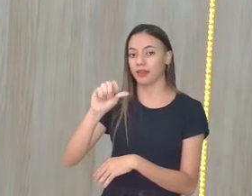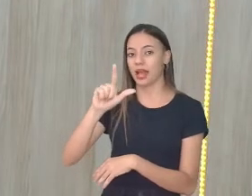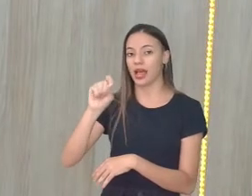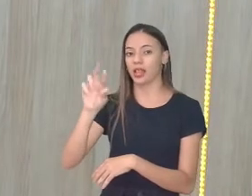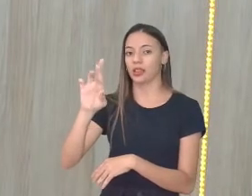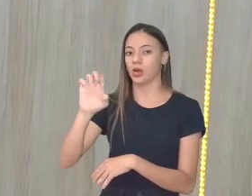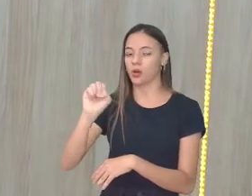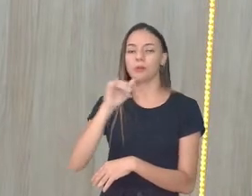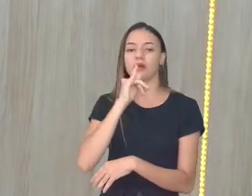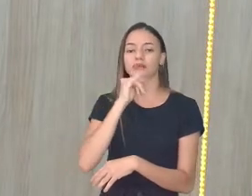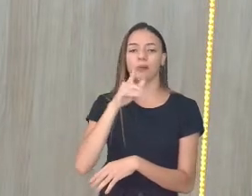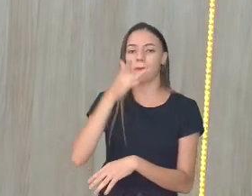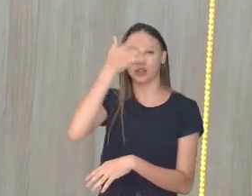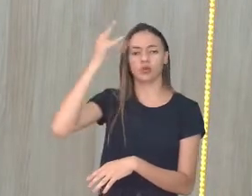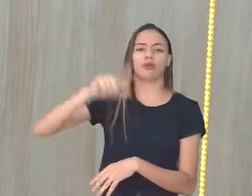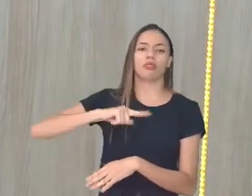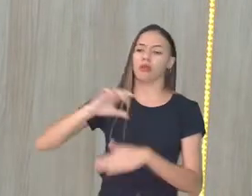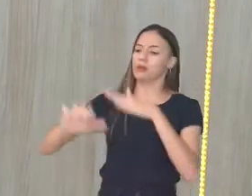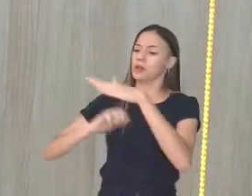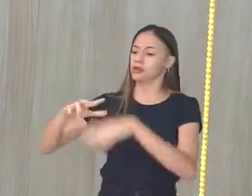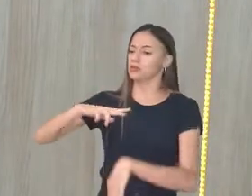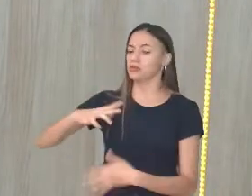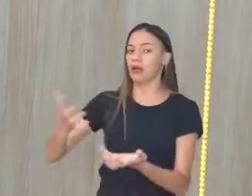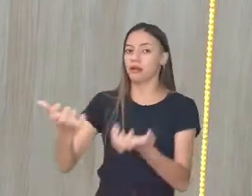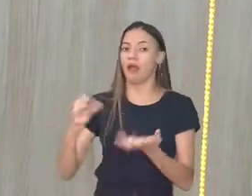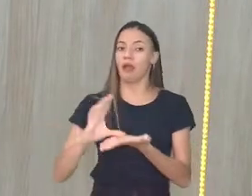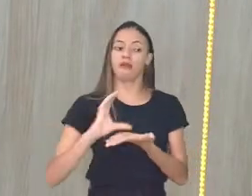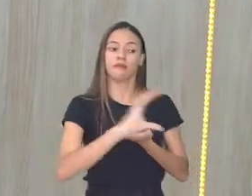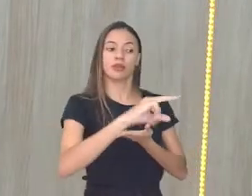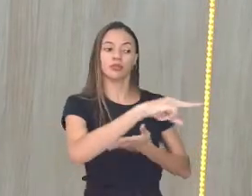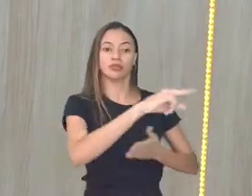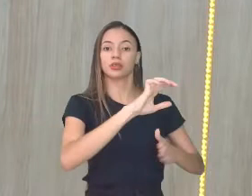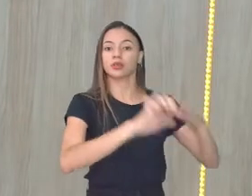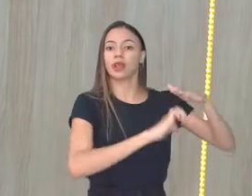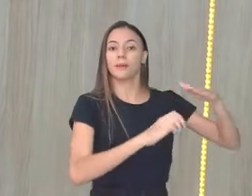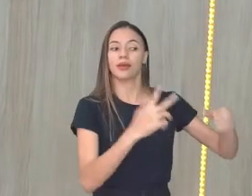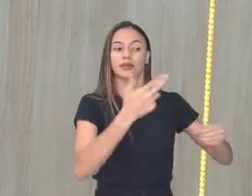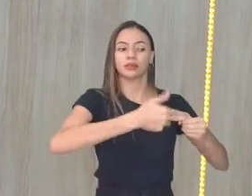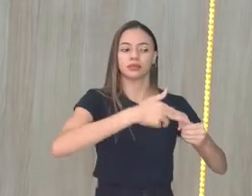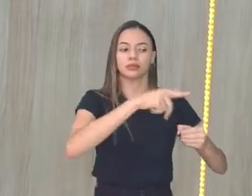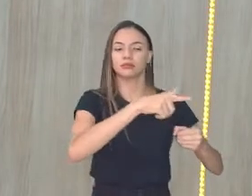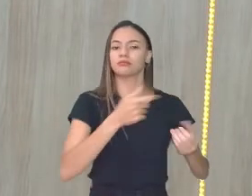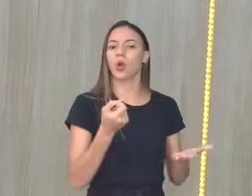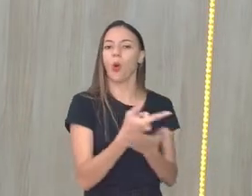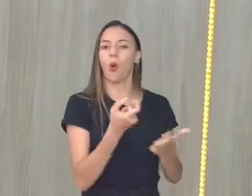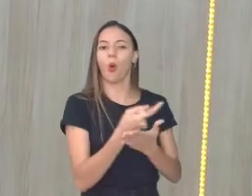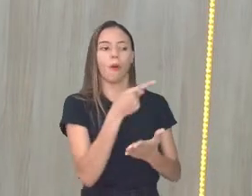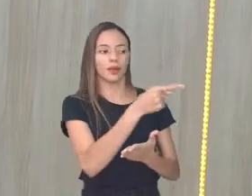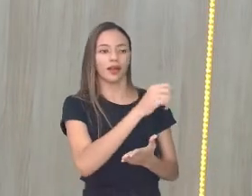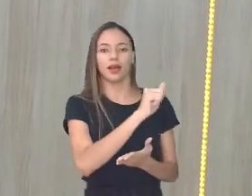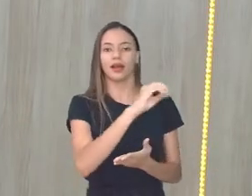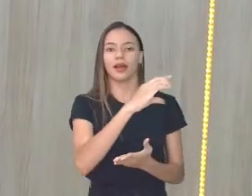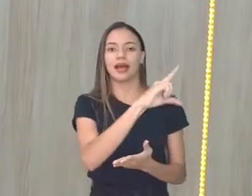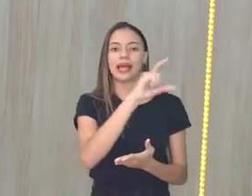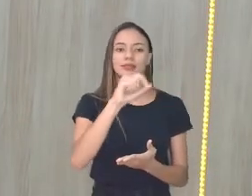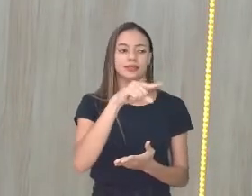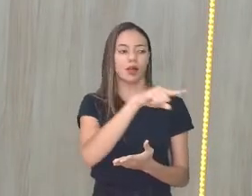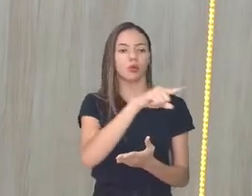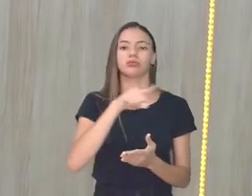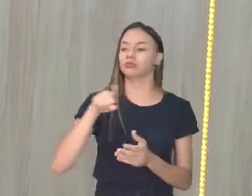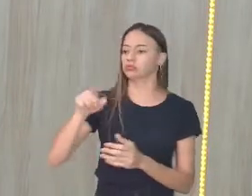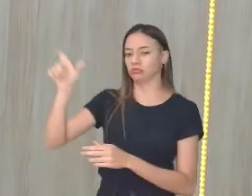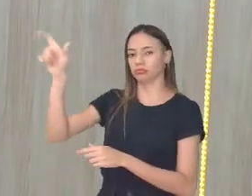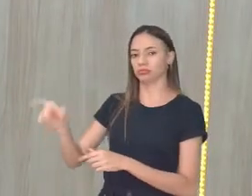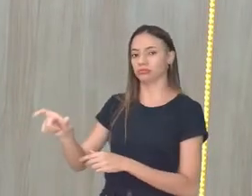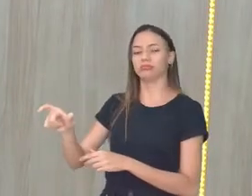né, privadas que desejam investir na Petrobras, eles compram parte dessas ações, se tornam acionistas, né, ou